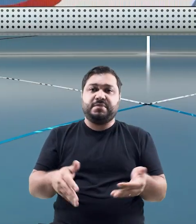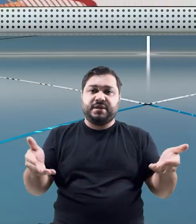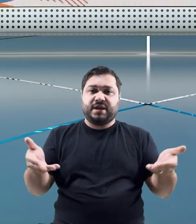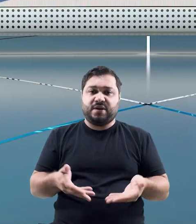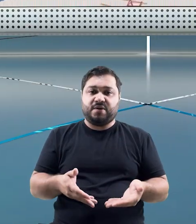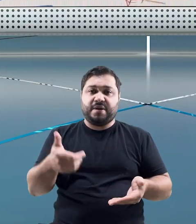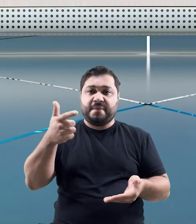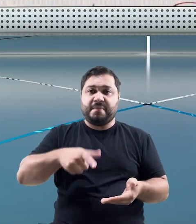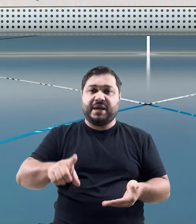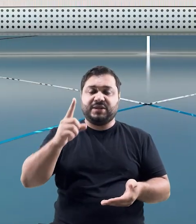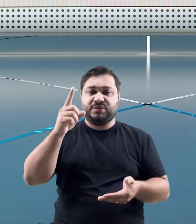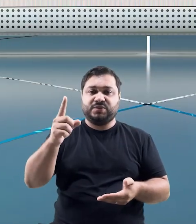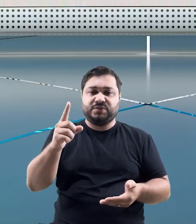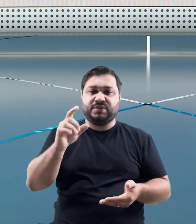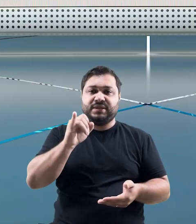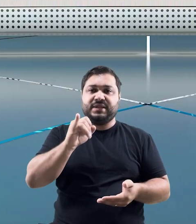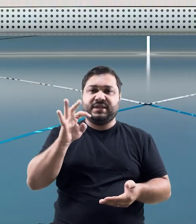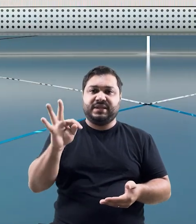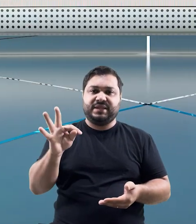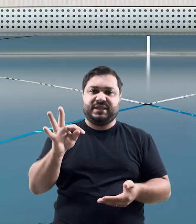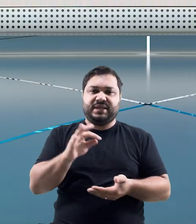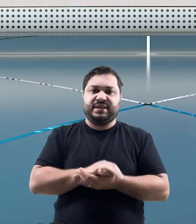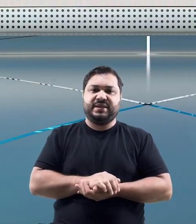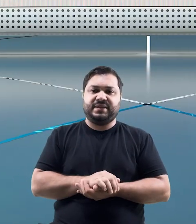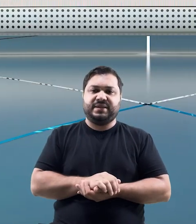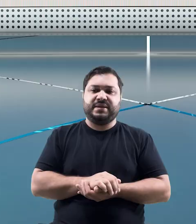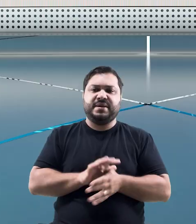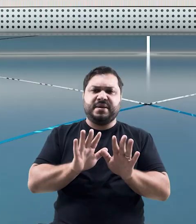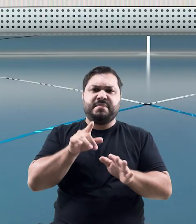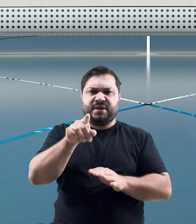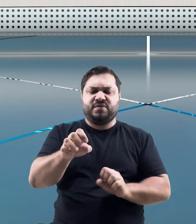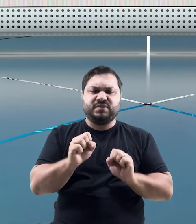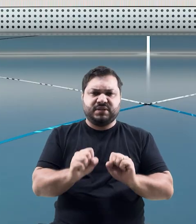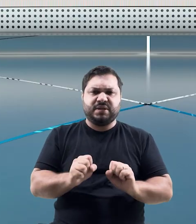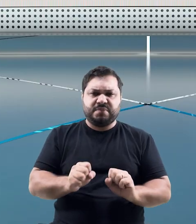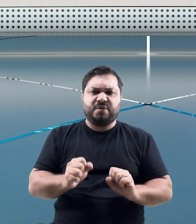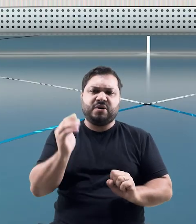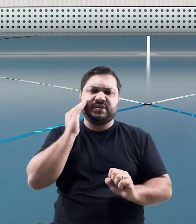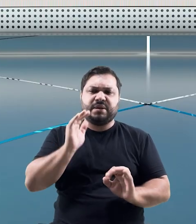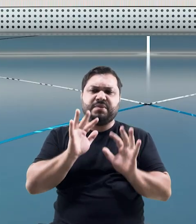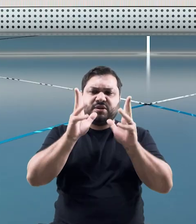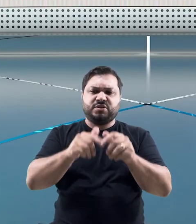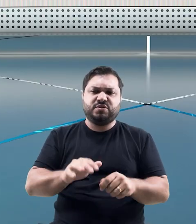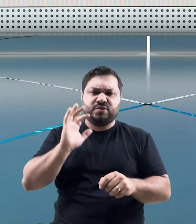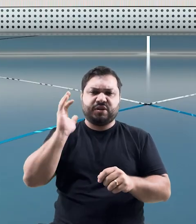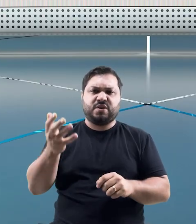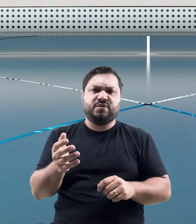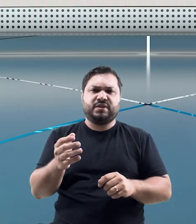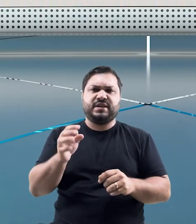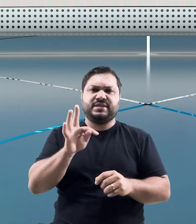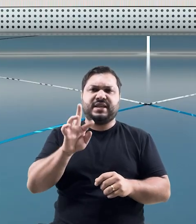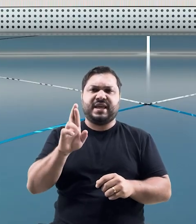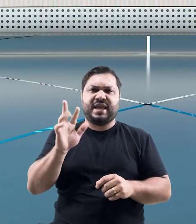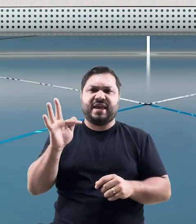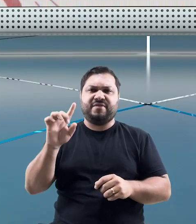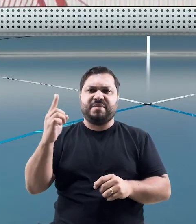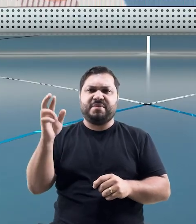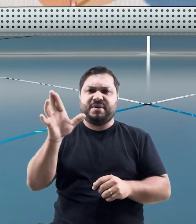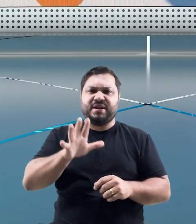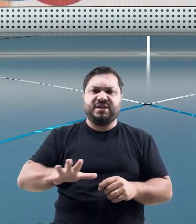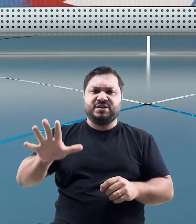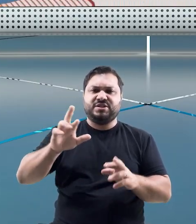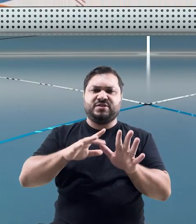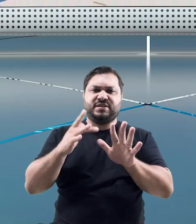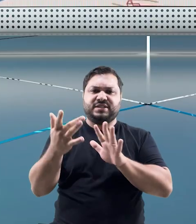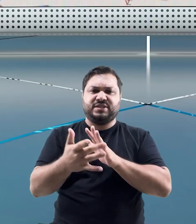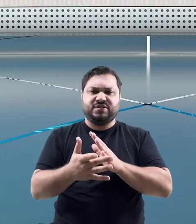Termina agora mais uma edição do Inteiro Teor. Mas você ainda pode saber de tudo o que acontece no TRF da Primeira Região